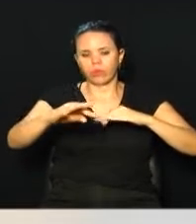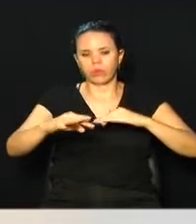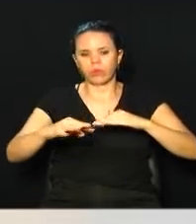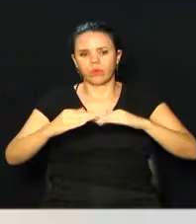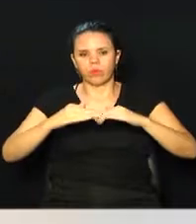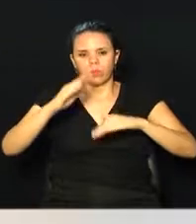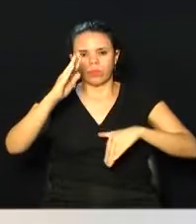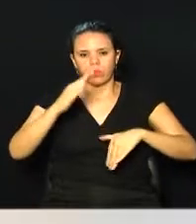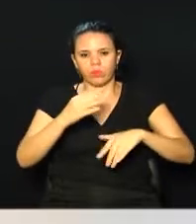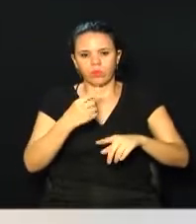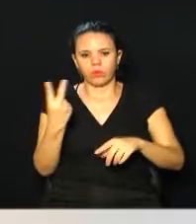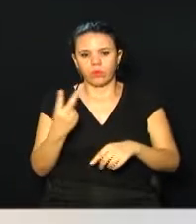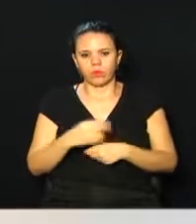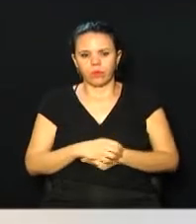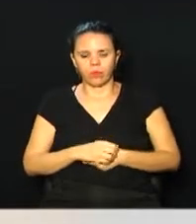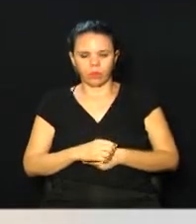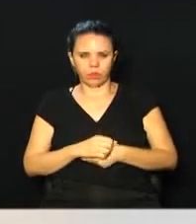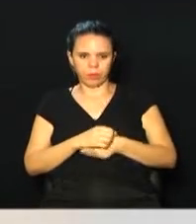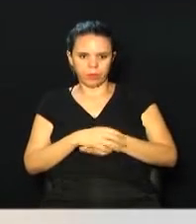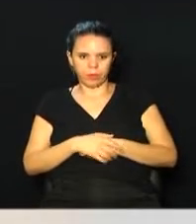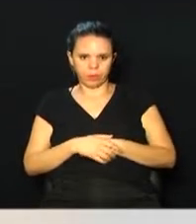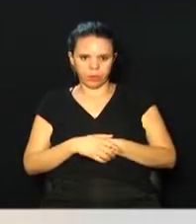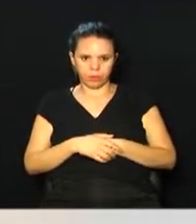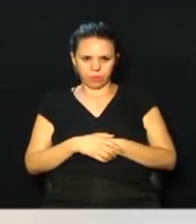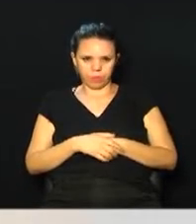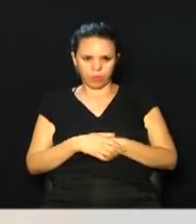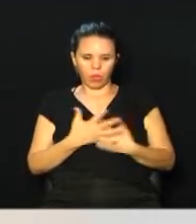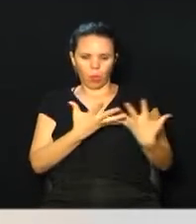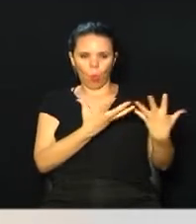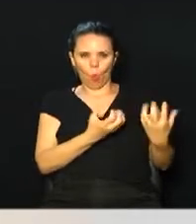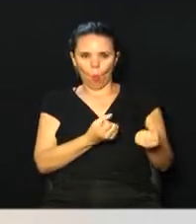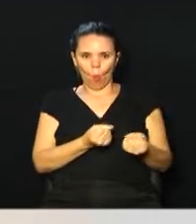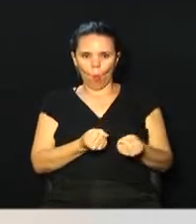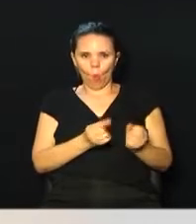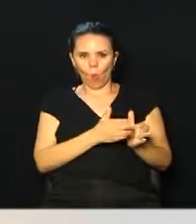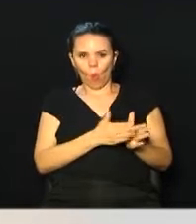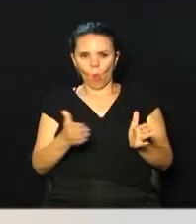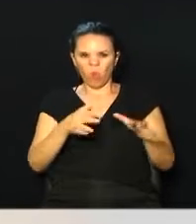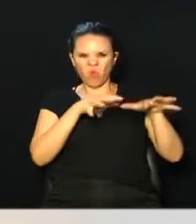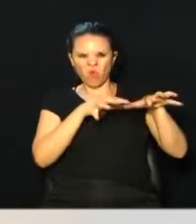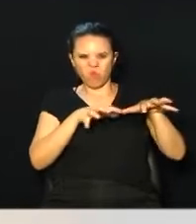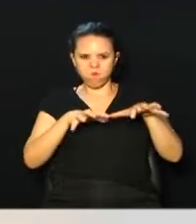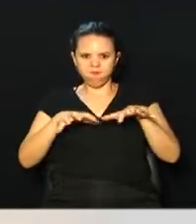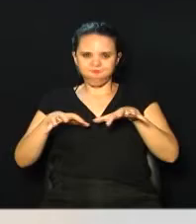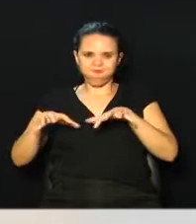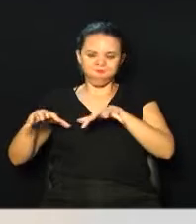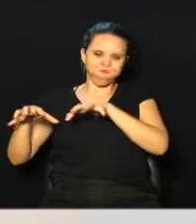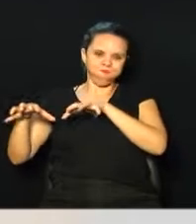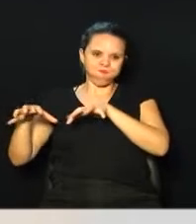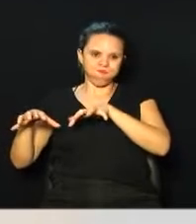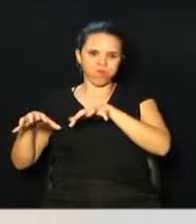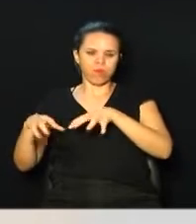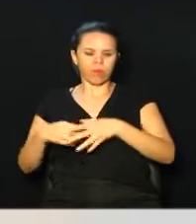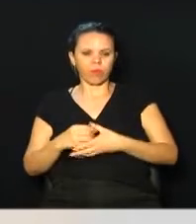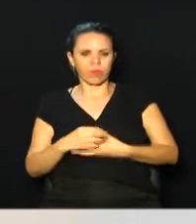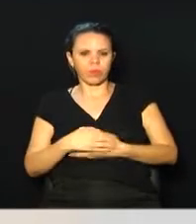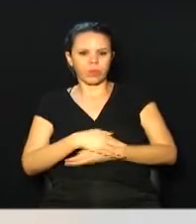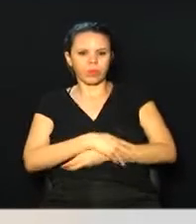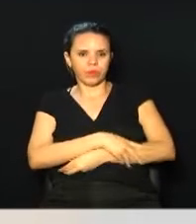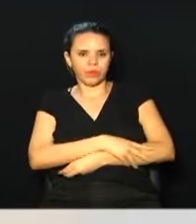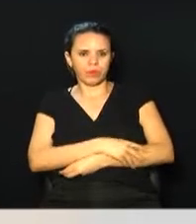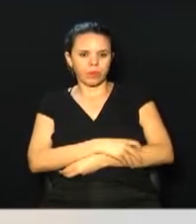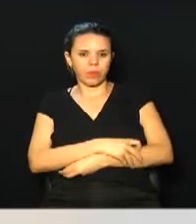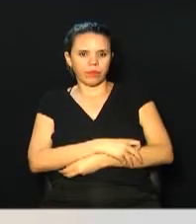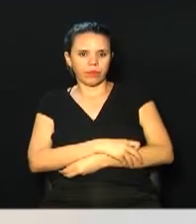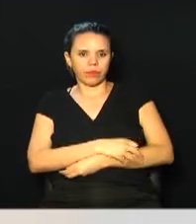acima da média, seca, chuva na seca,